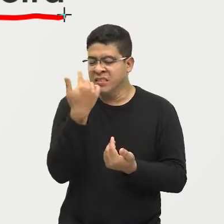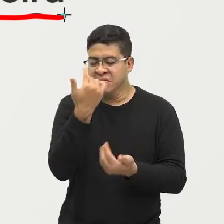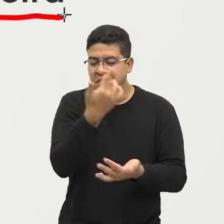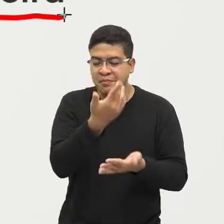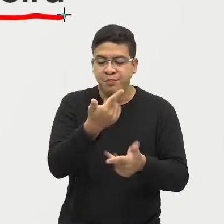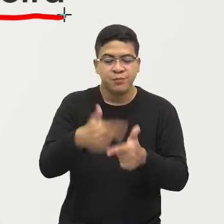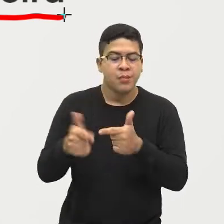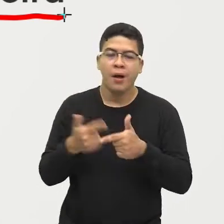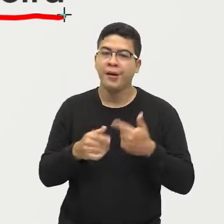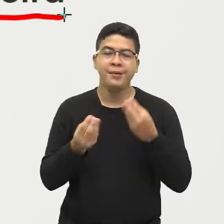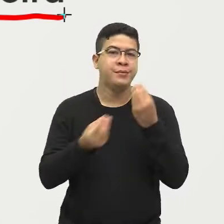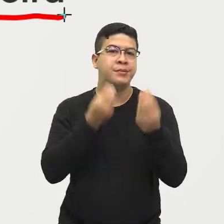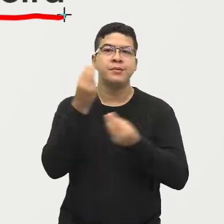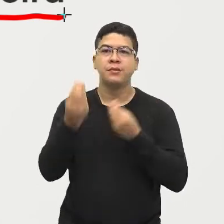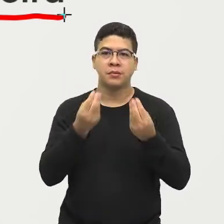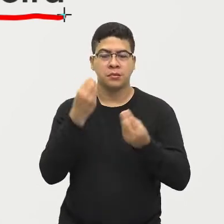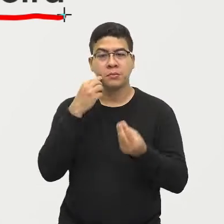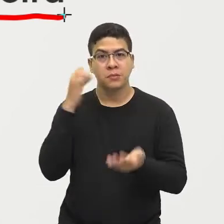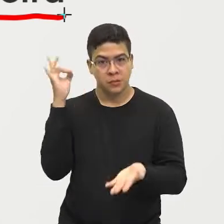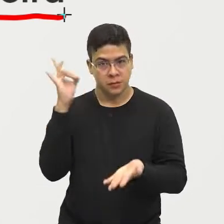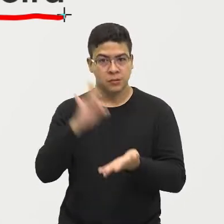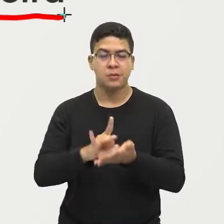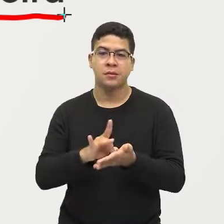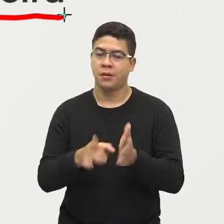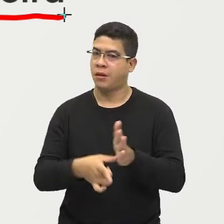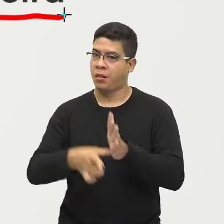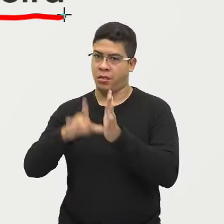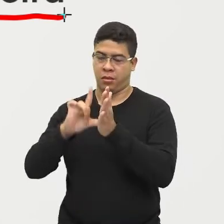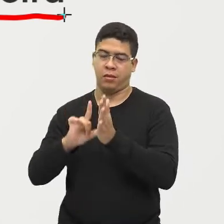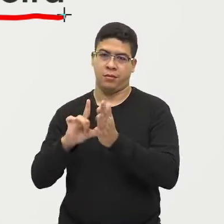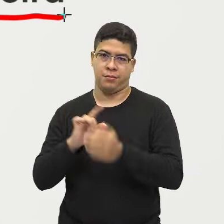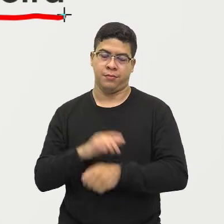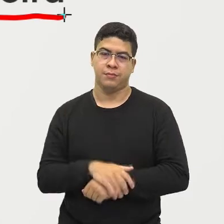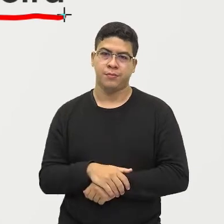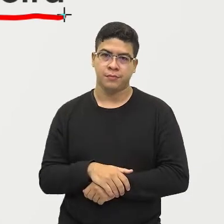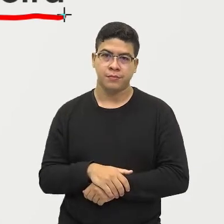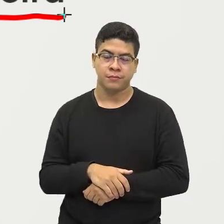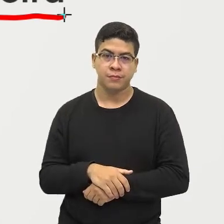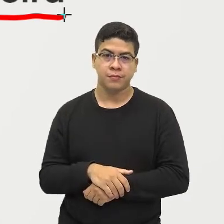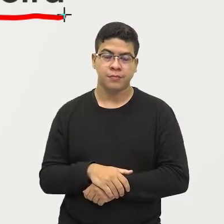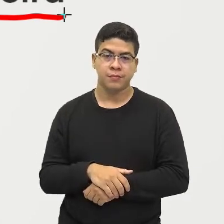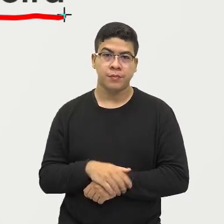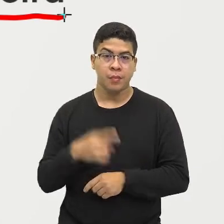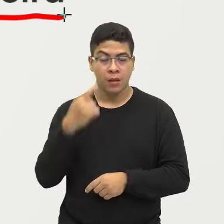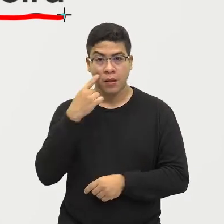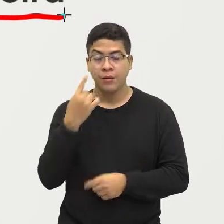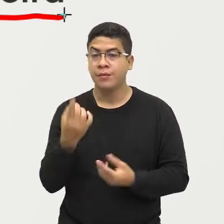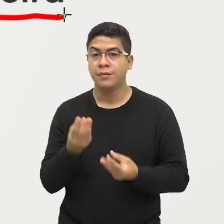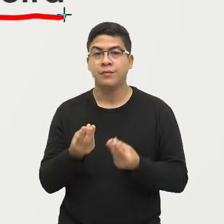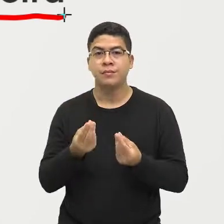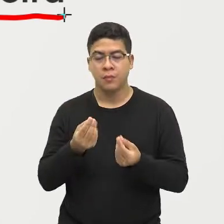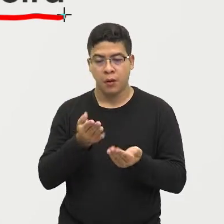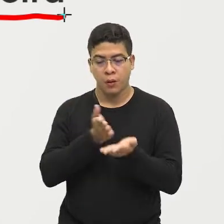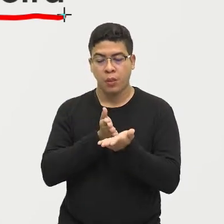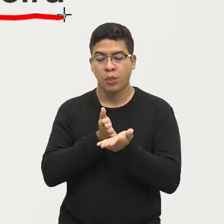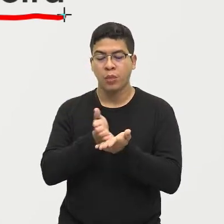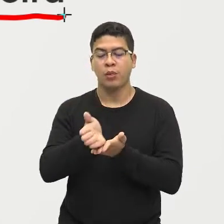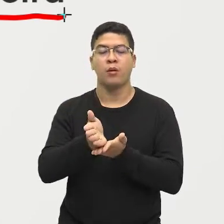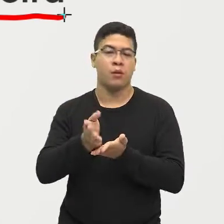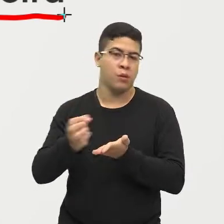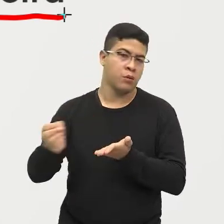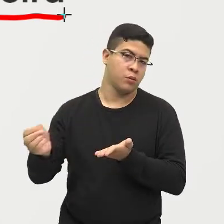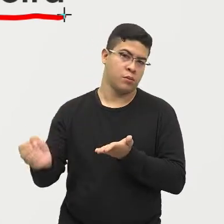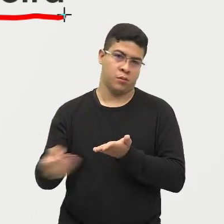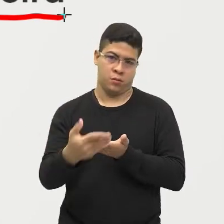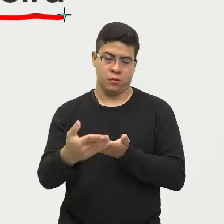sentido a arte, seguir a arte como ela era anteriormente. Então eles queriam, a partir daí, seguir um novo caminho, seguir um